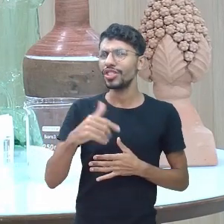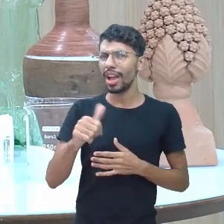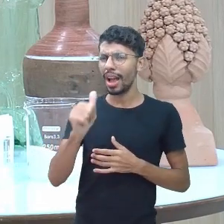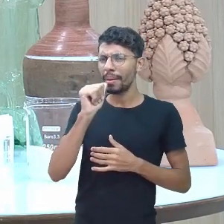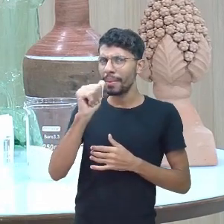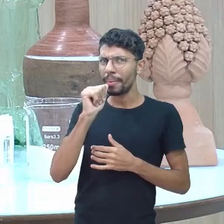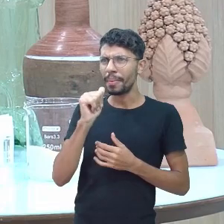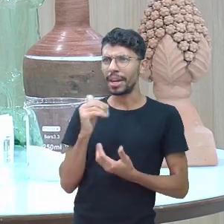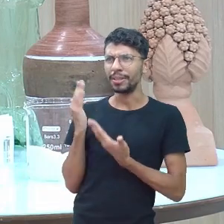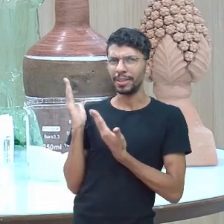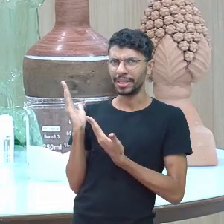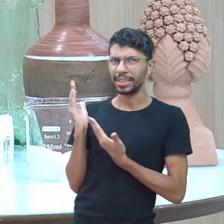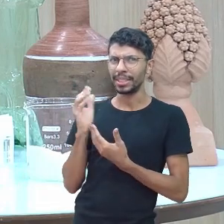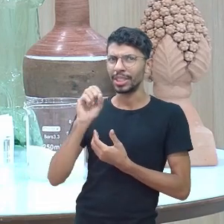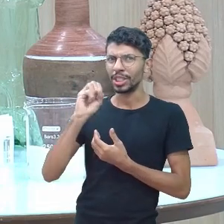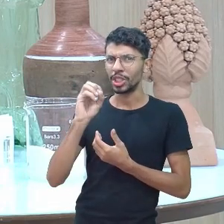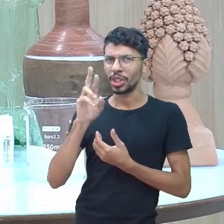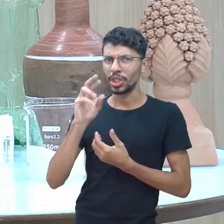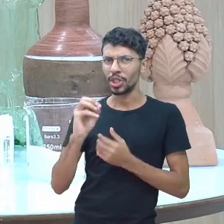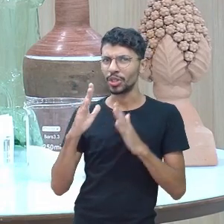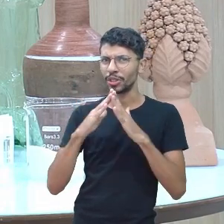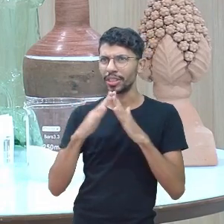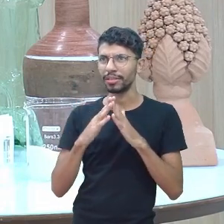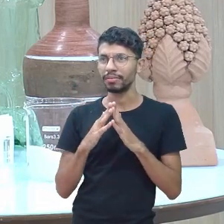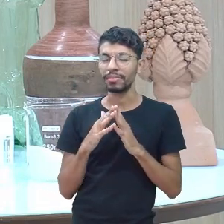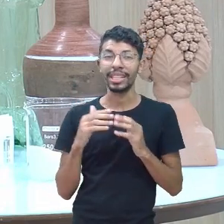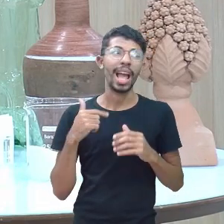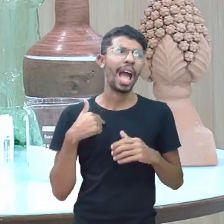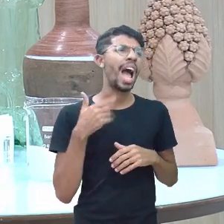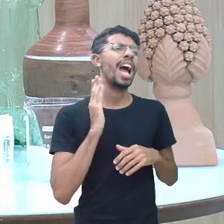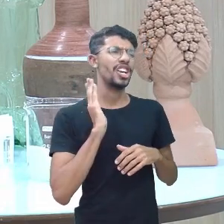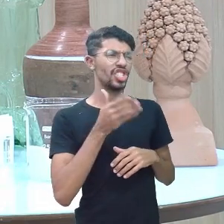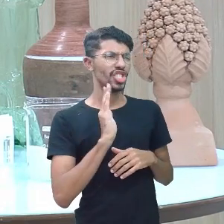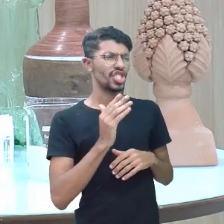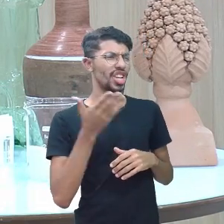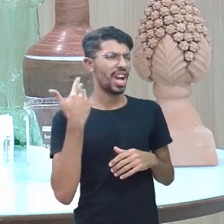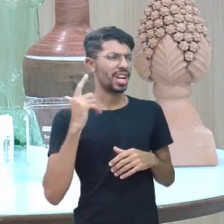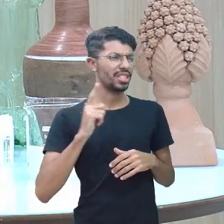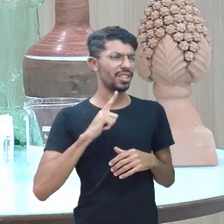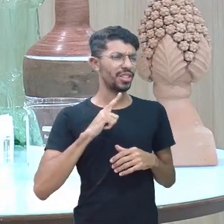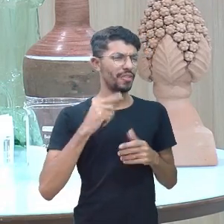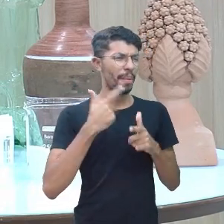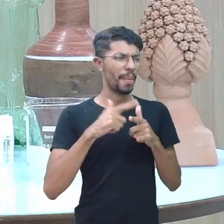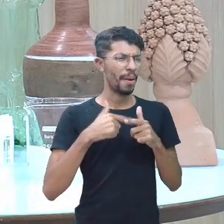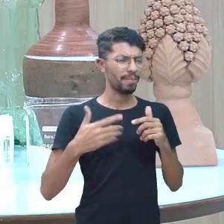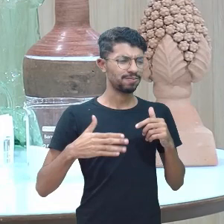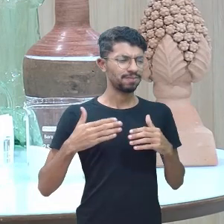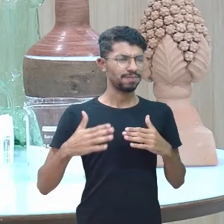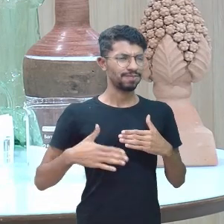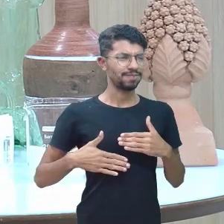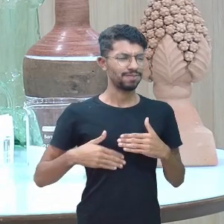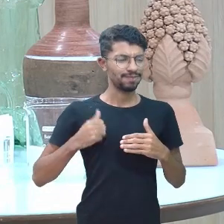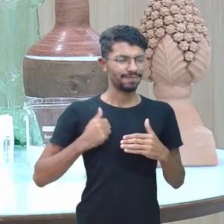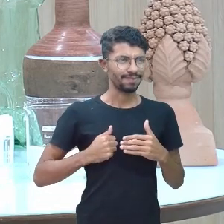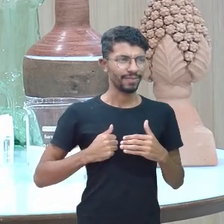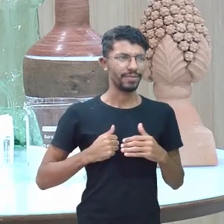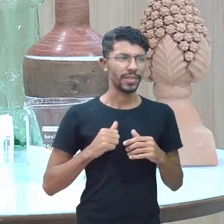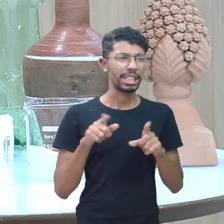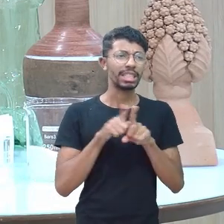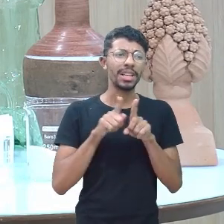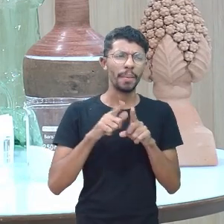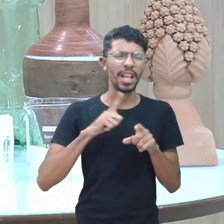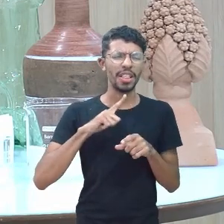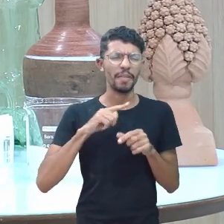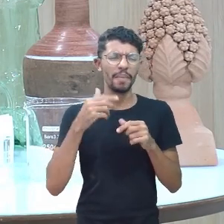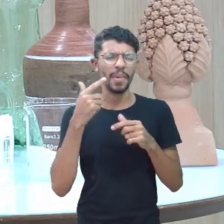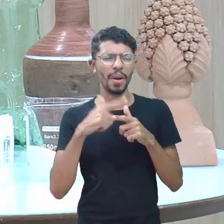caseiro? Professora, eu já tomei quando eu tive diarreia, eu já tomei quando eu estava vomitando. Pois é. Algumas pessoas